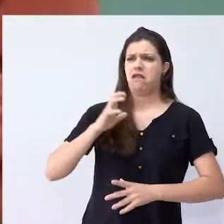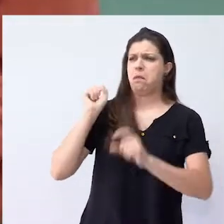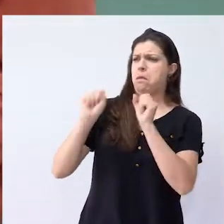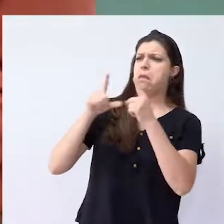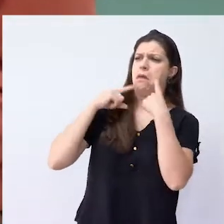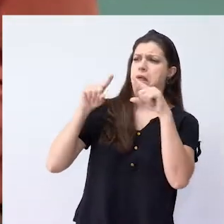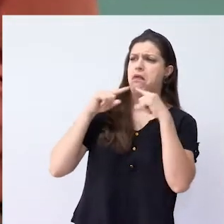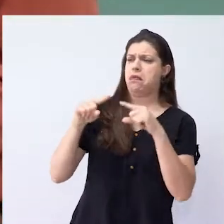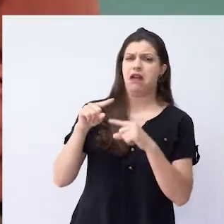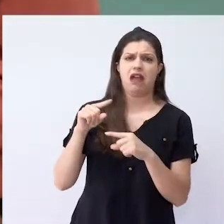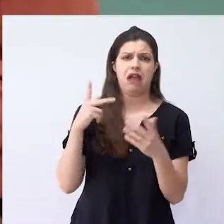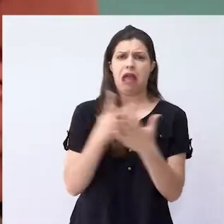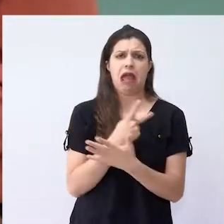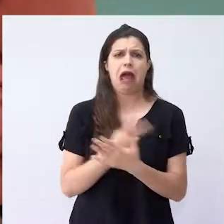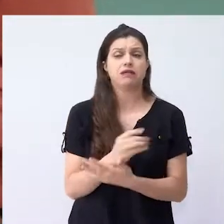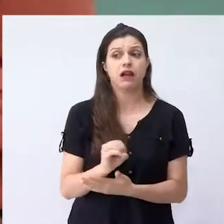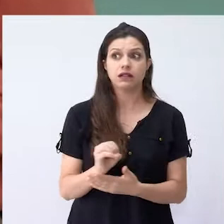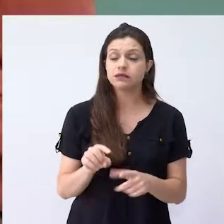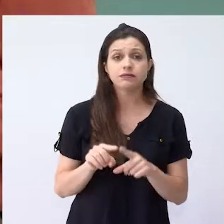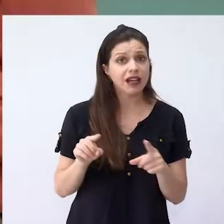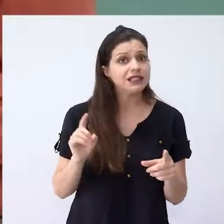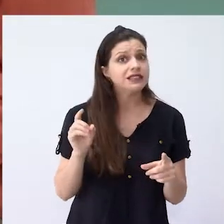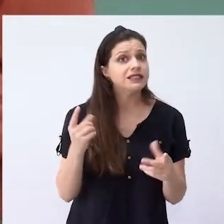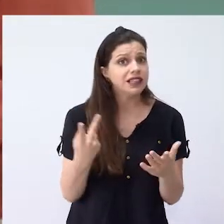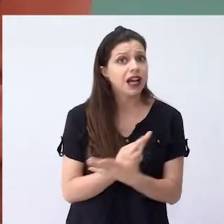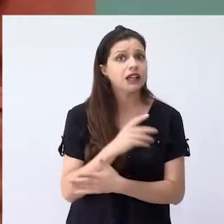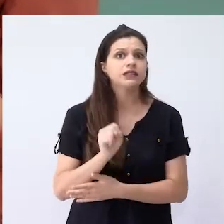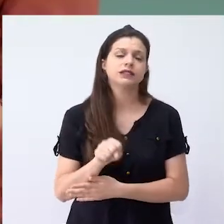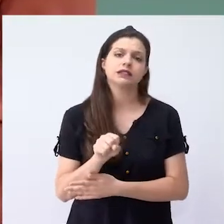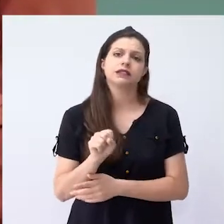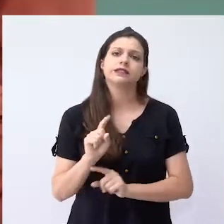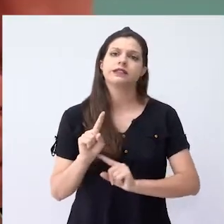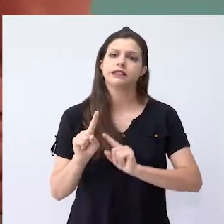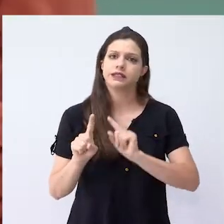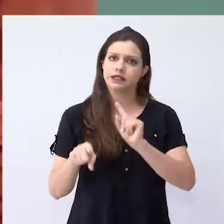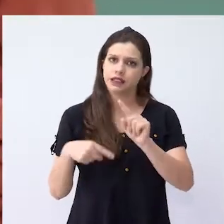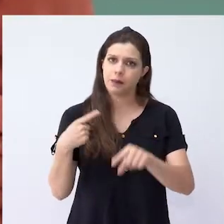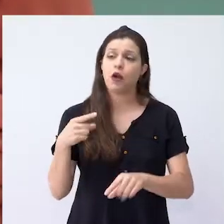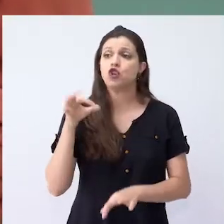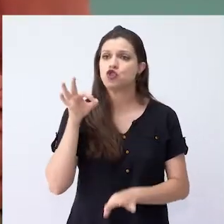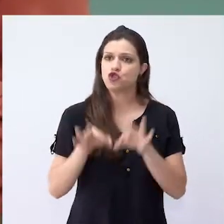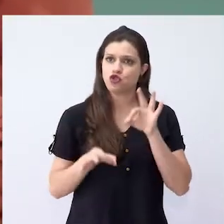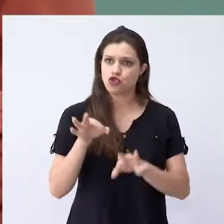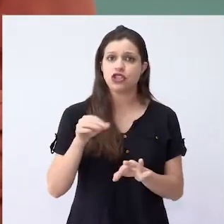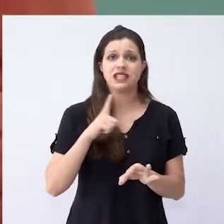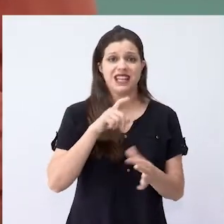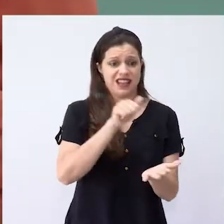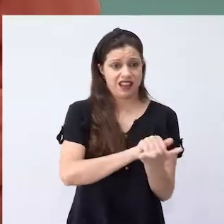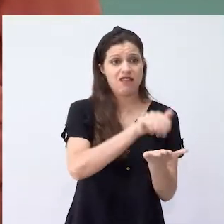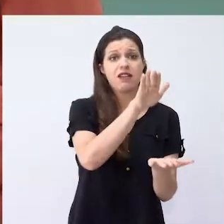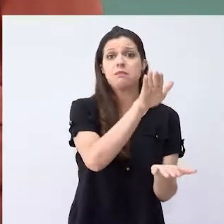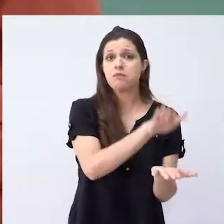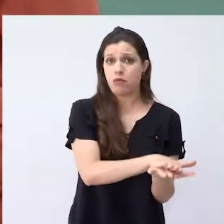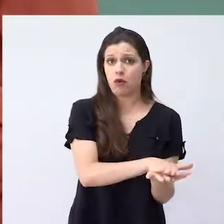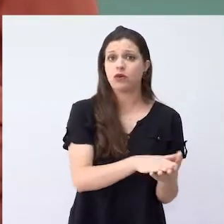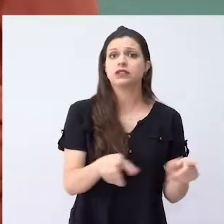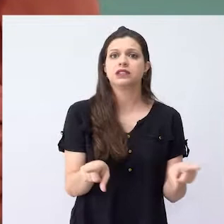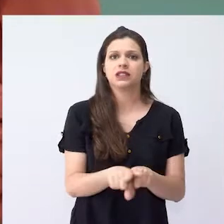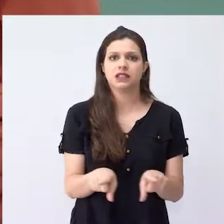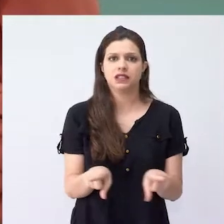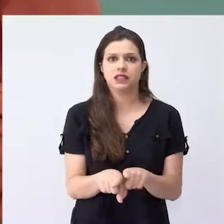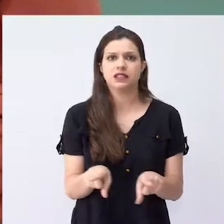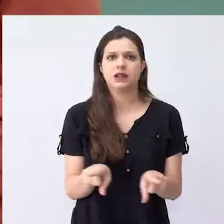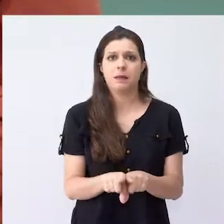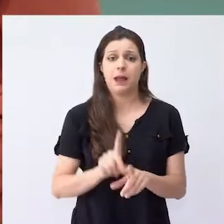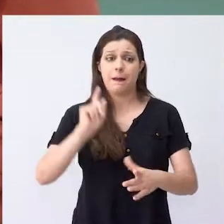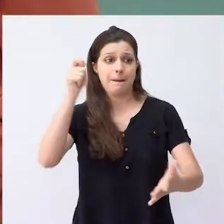fazendo algo errado. E, enfim, depois a gente acabou movendo uma ação na justiça, ele acabou pagando, além da multa pelo